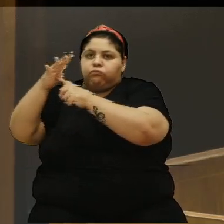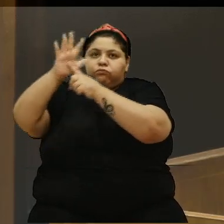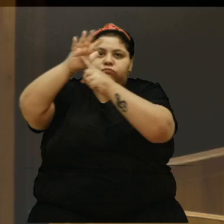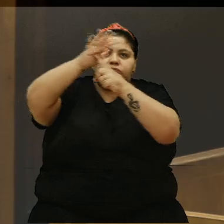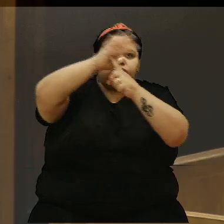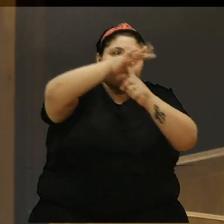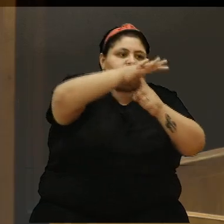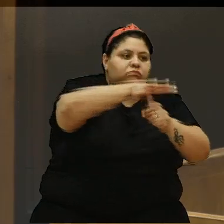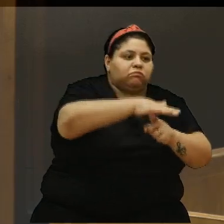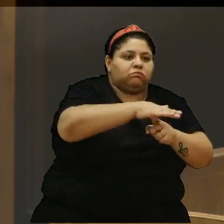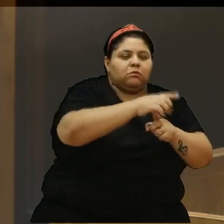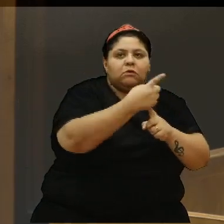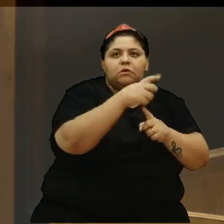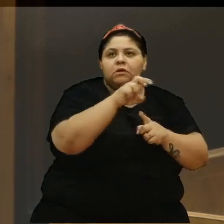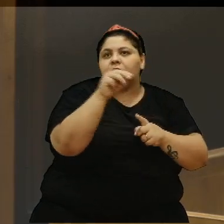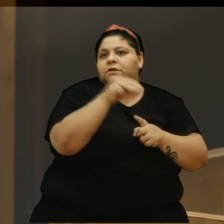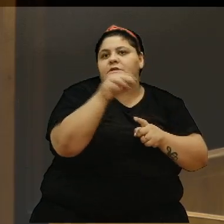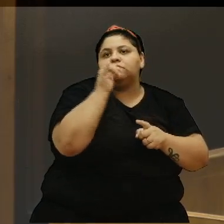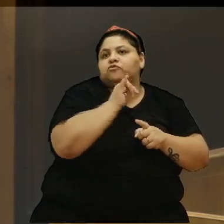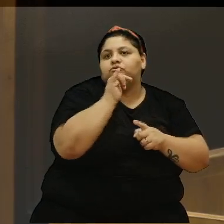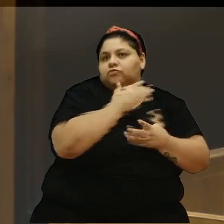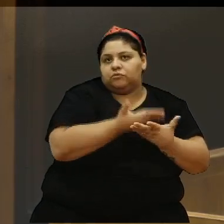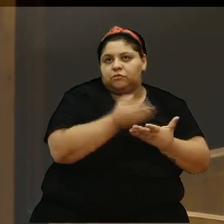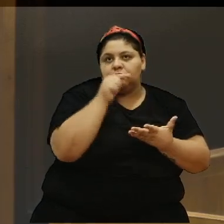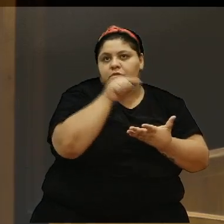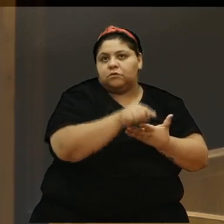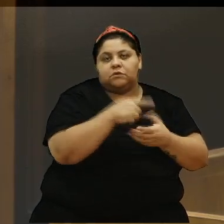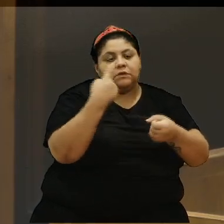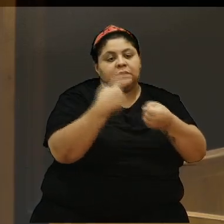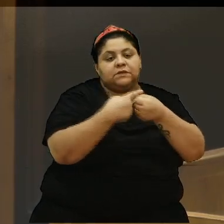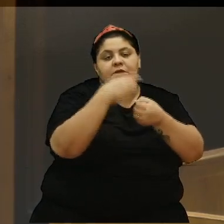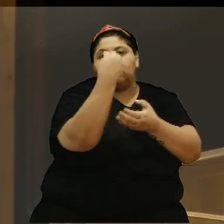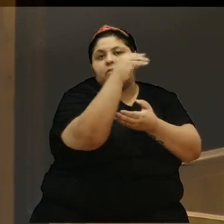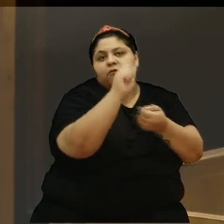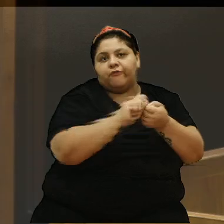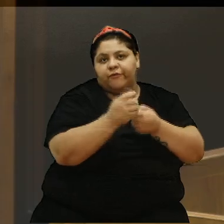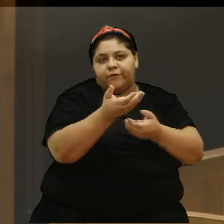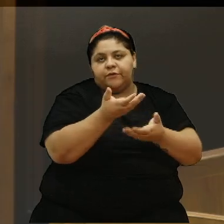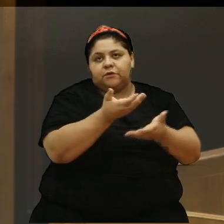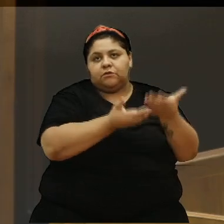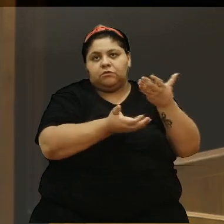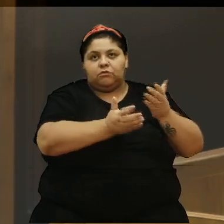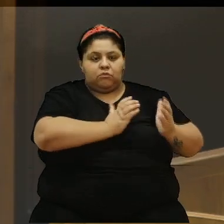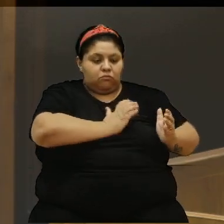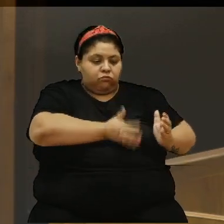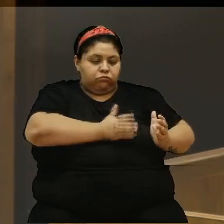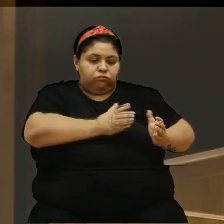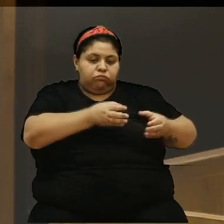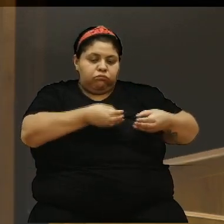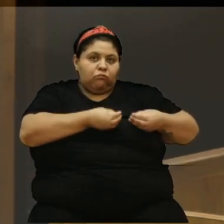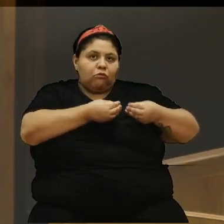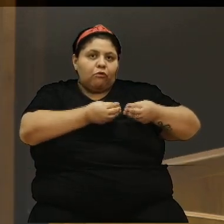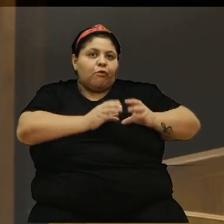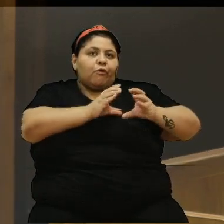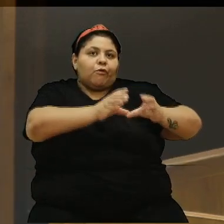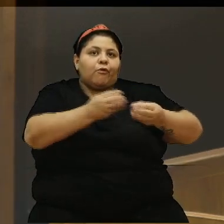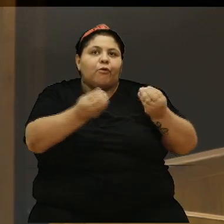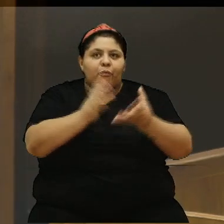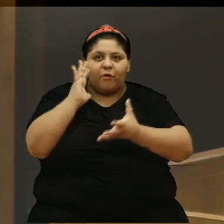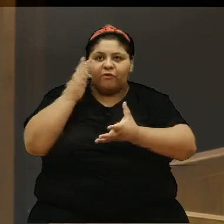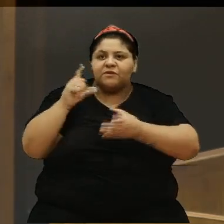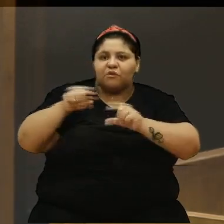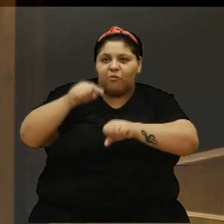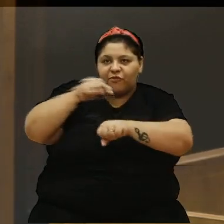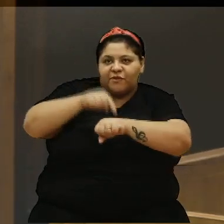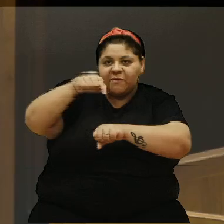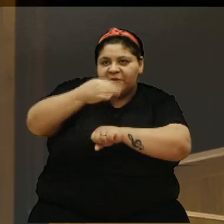atendimento. E dentro de 15 minutos, por exemplo, estar na cidade de Porto Alegre fazendo um transplante de órgãos, como aconteceu recentemente aqui na nossa